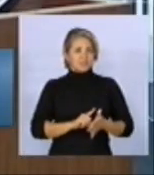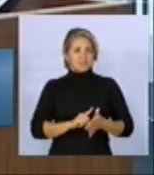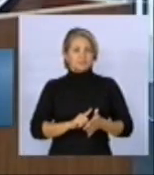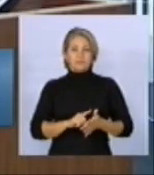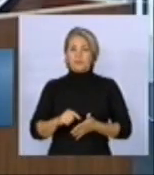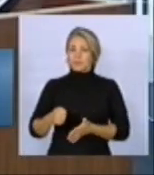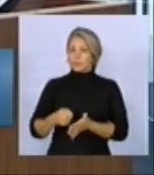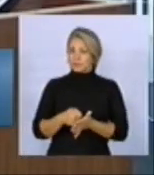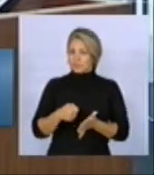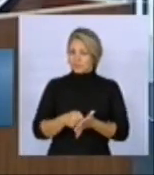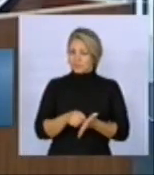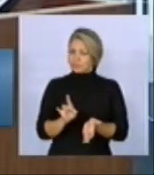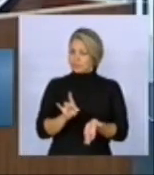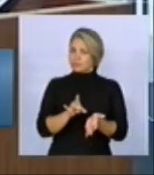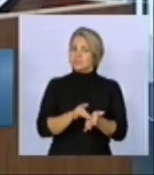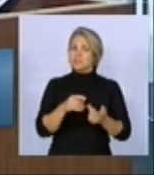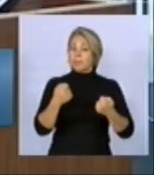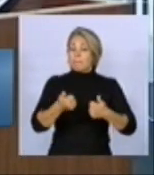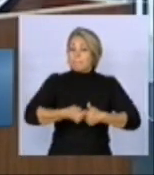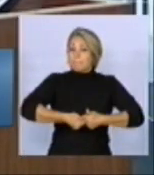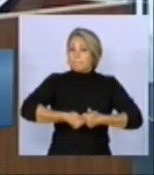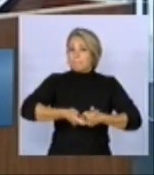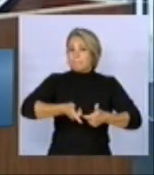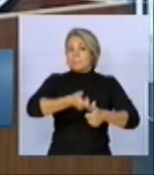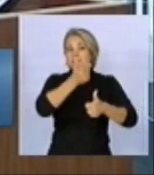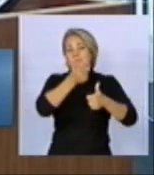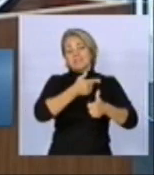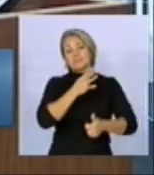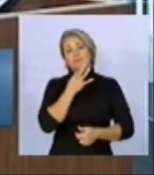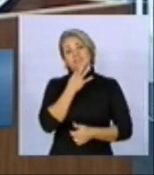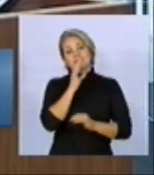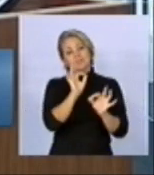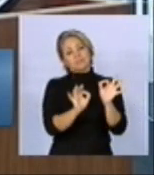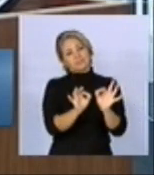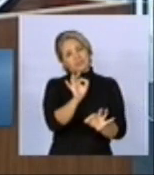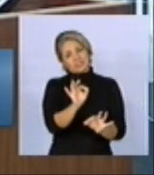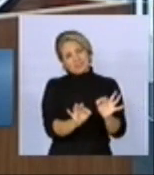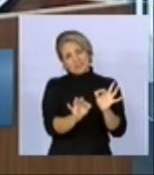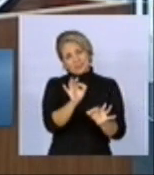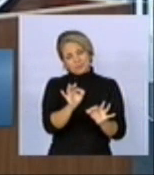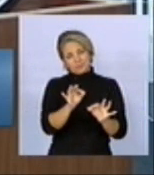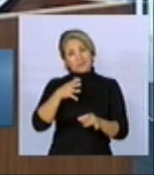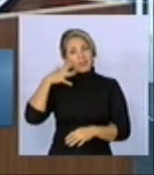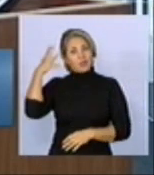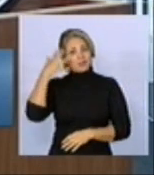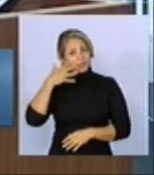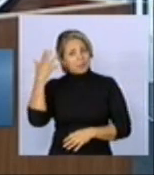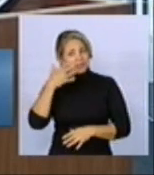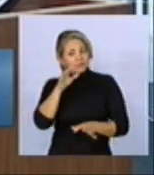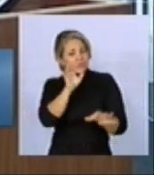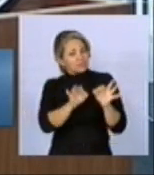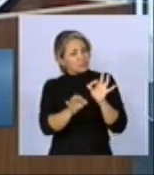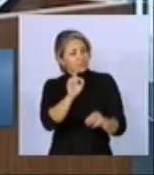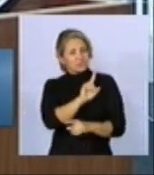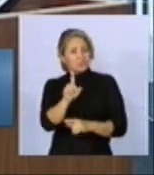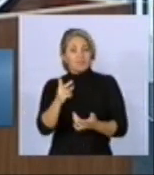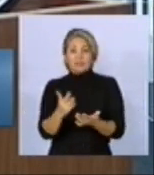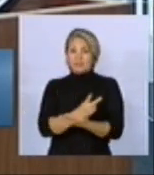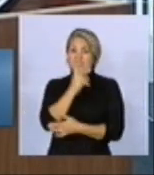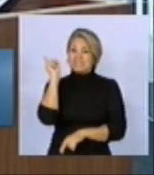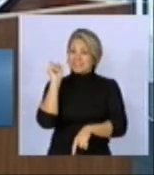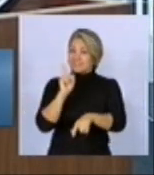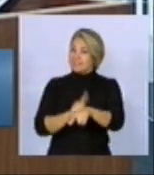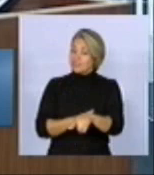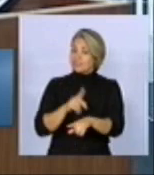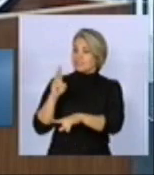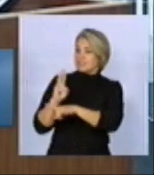ofício nós devemos conhecer o direito então o nosso debate não é jurídico o debate jurídico se dará no momento da